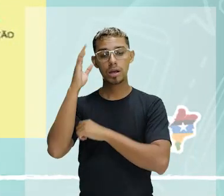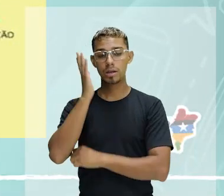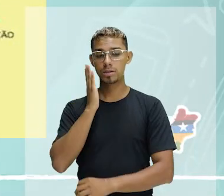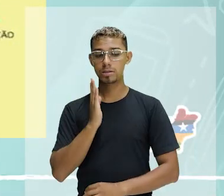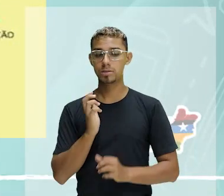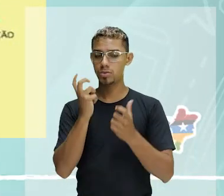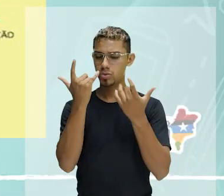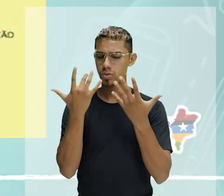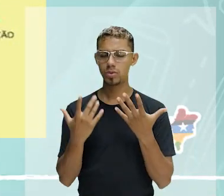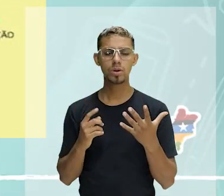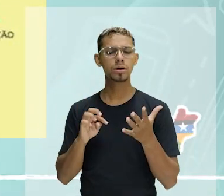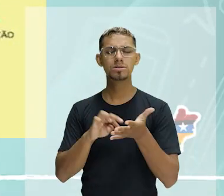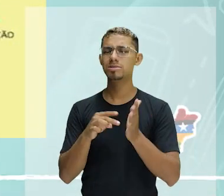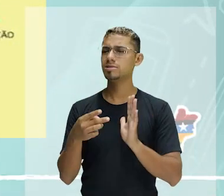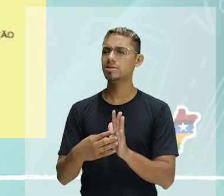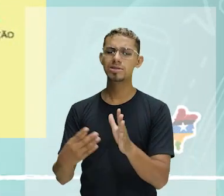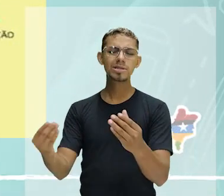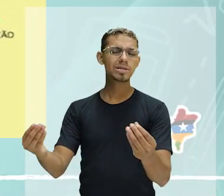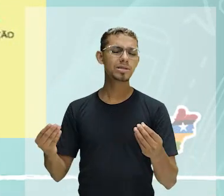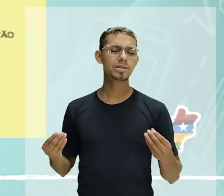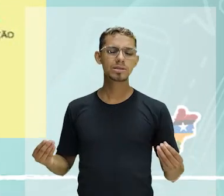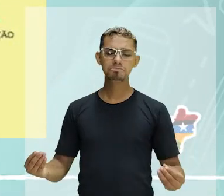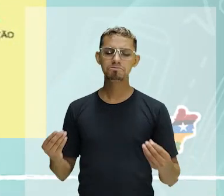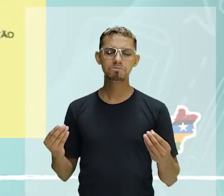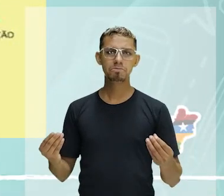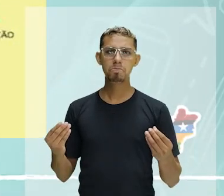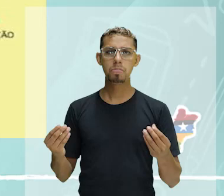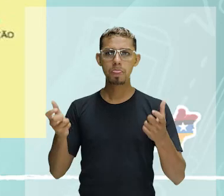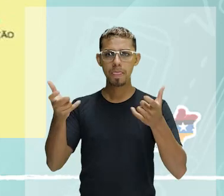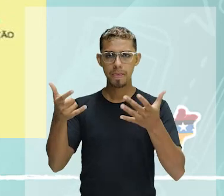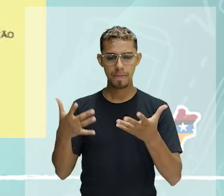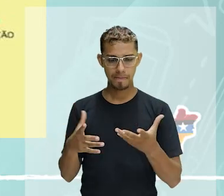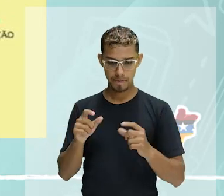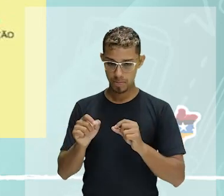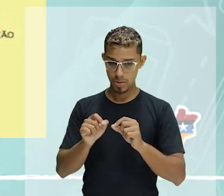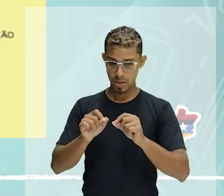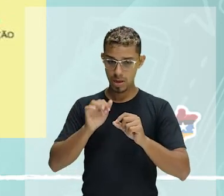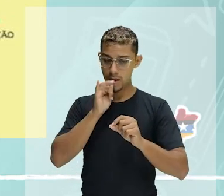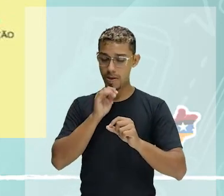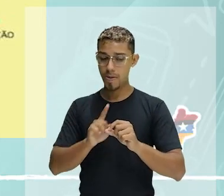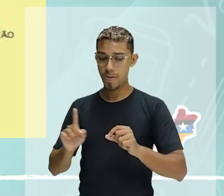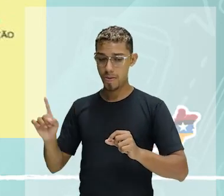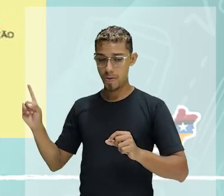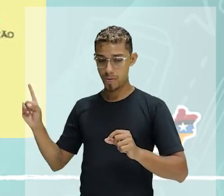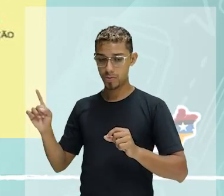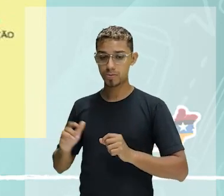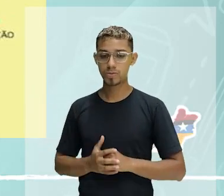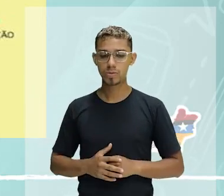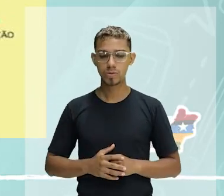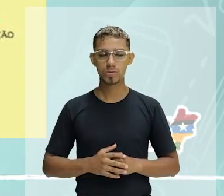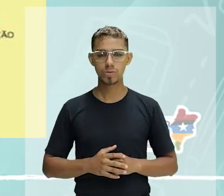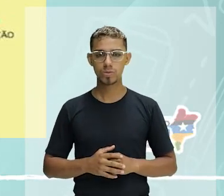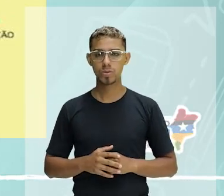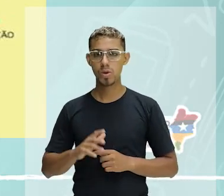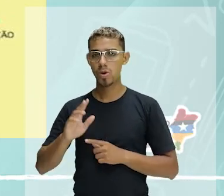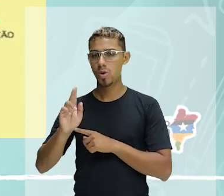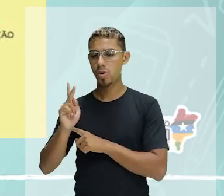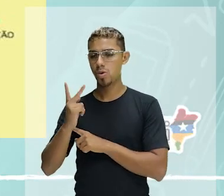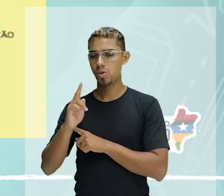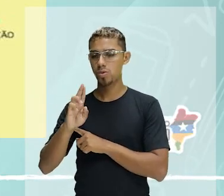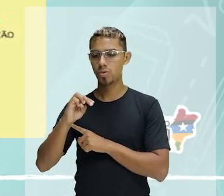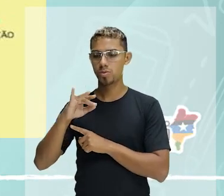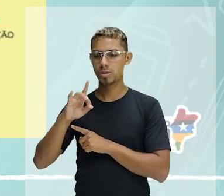evapotranspiração? Galera, esse processo nada mais é do que a liberação de umidade de água